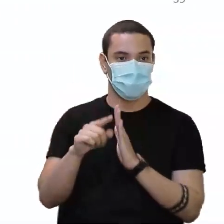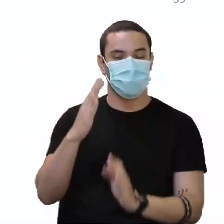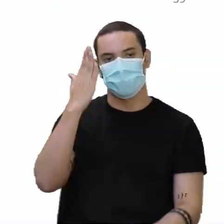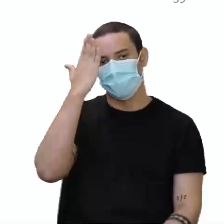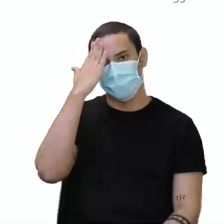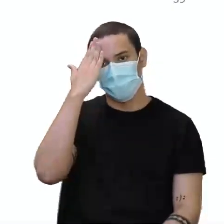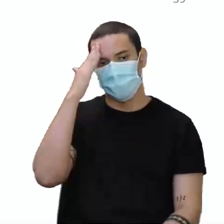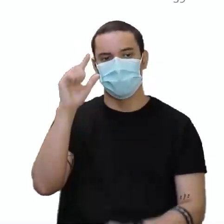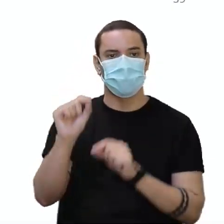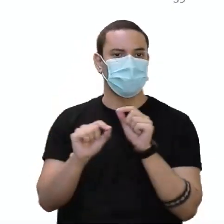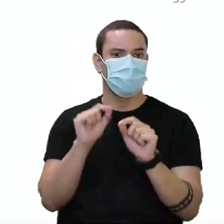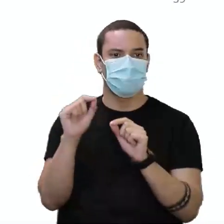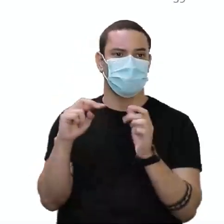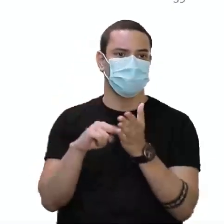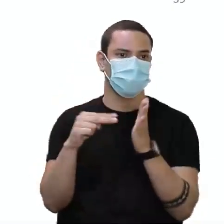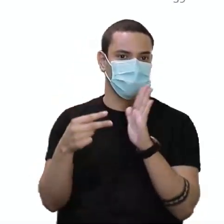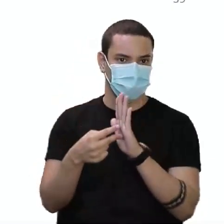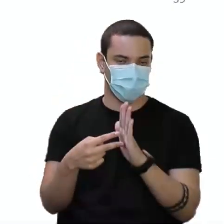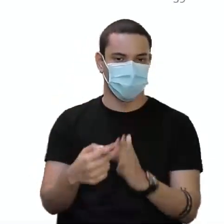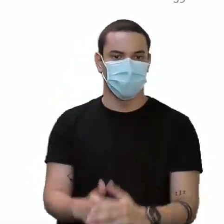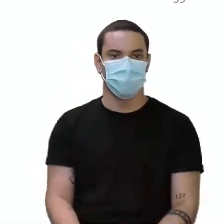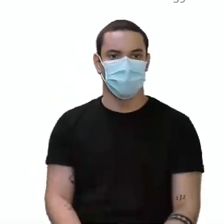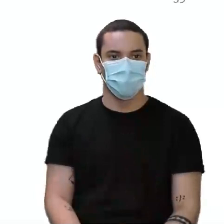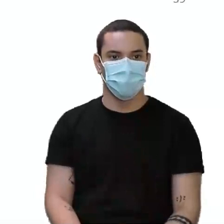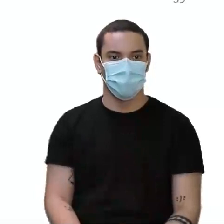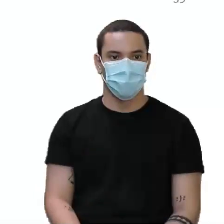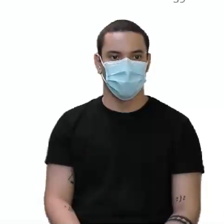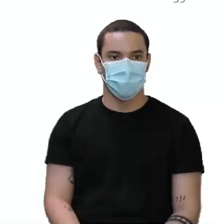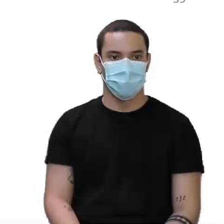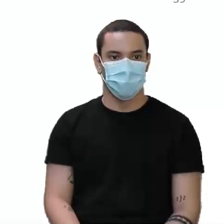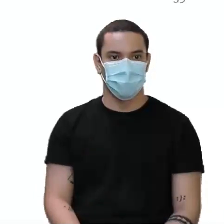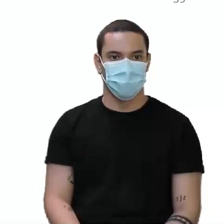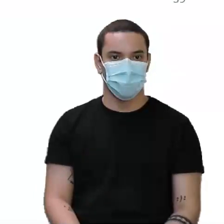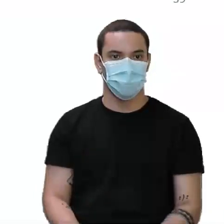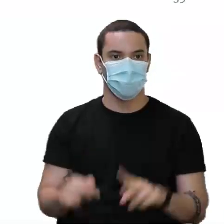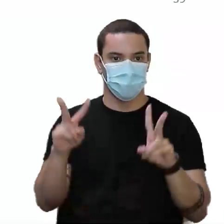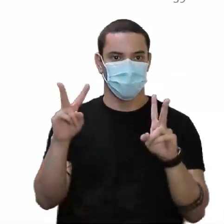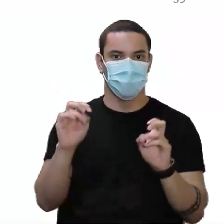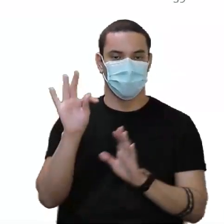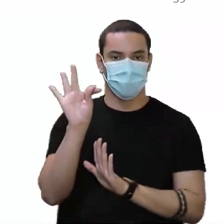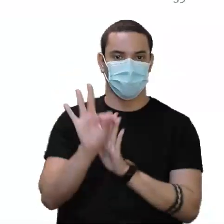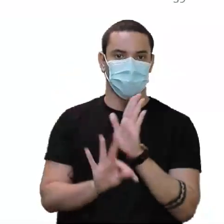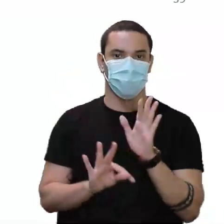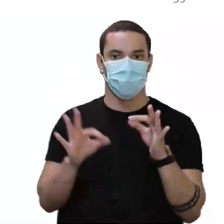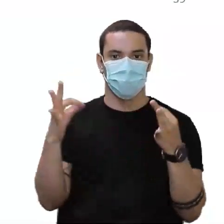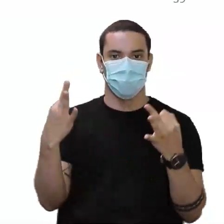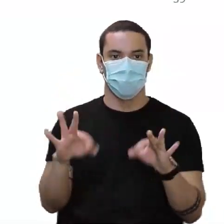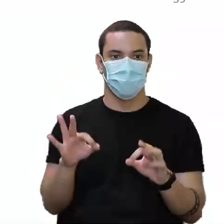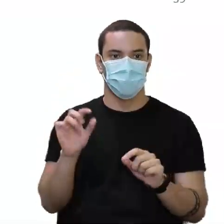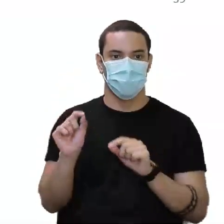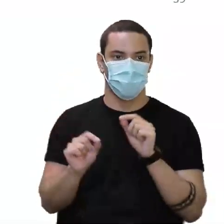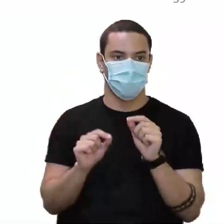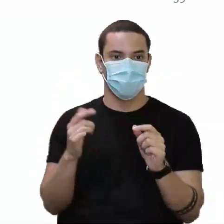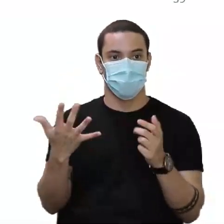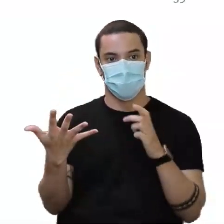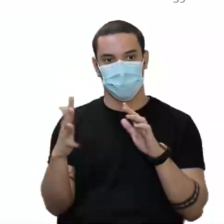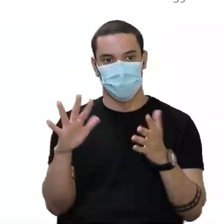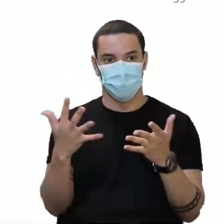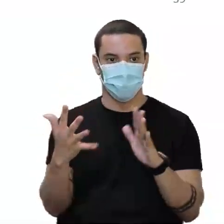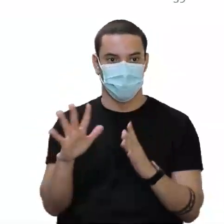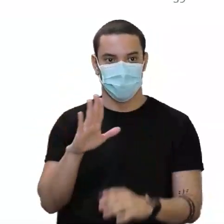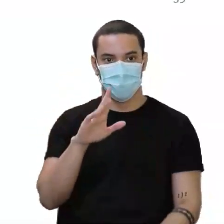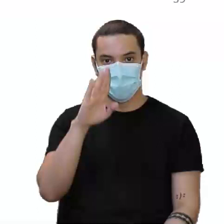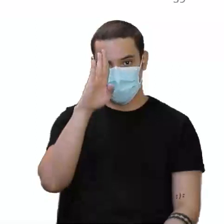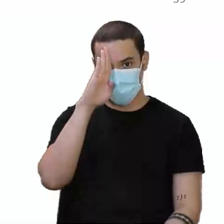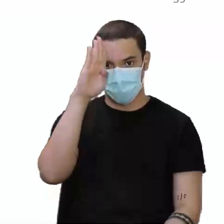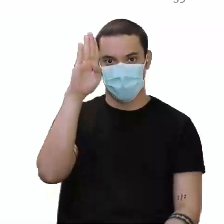saber o que mais ou menos se trata aí. Questão 1, o que ele quer? Sobre o texto é correto afirmar que. Então, assim, é mais ou menos a ideia central